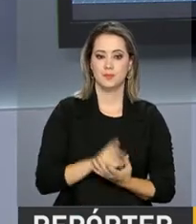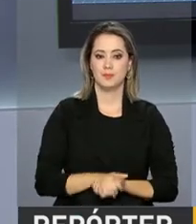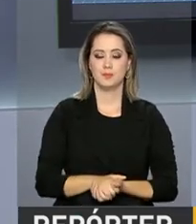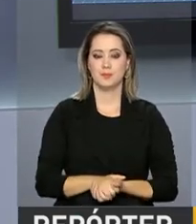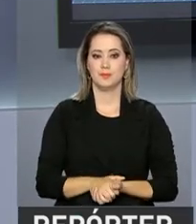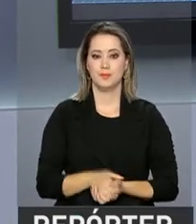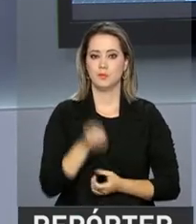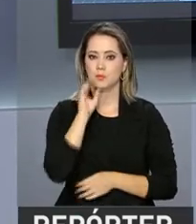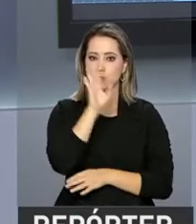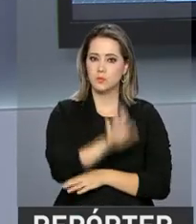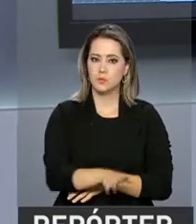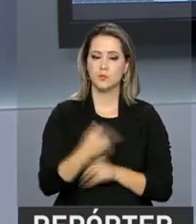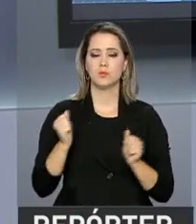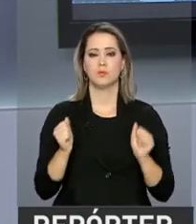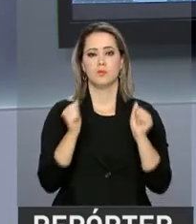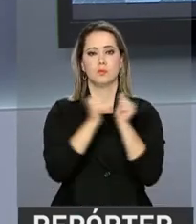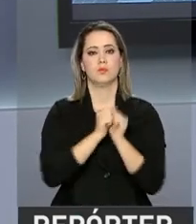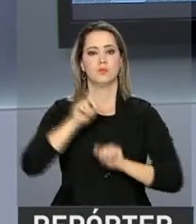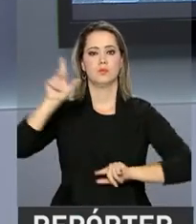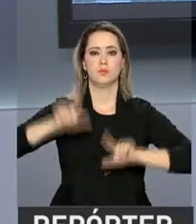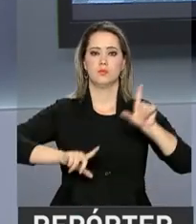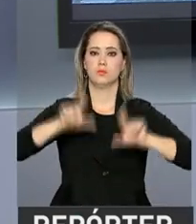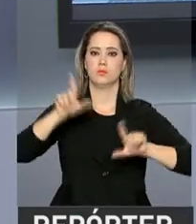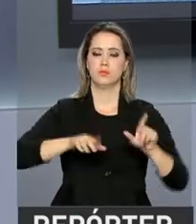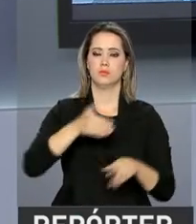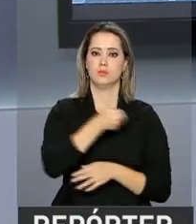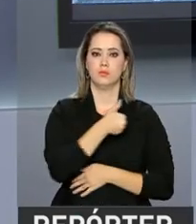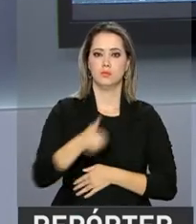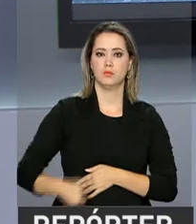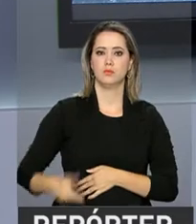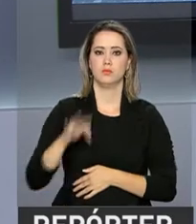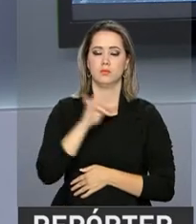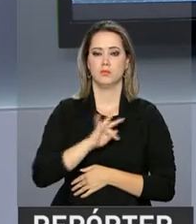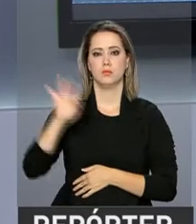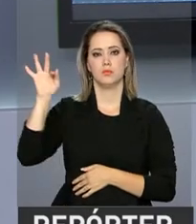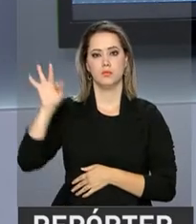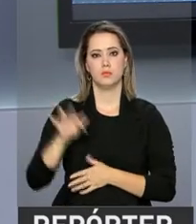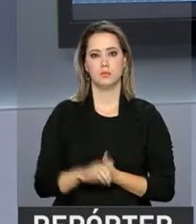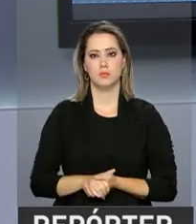internet. Uma boa tarde para você. Continue com a gente aqui na NBR,